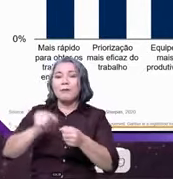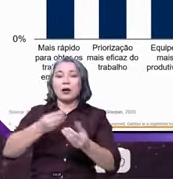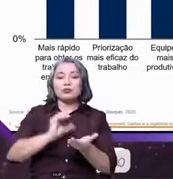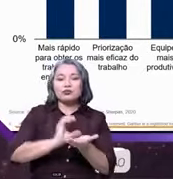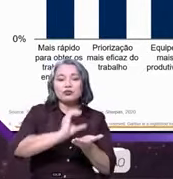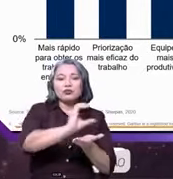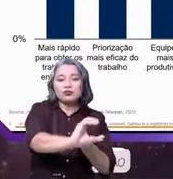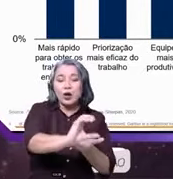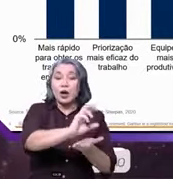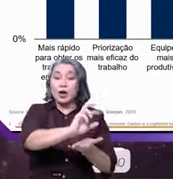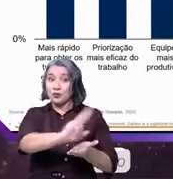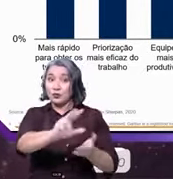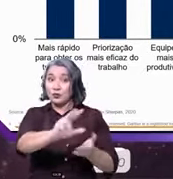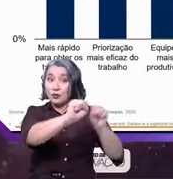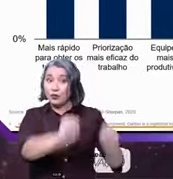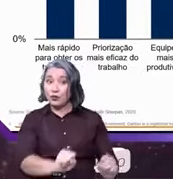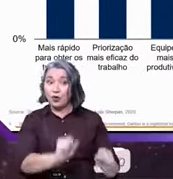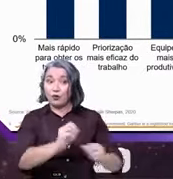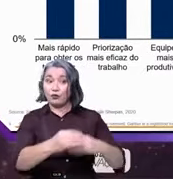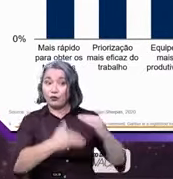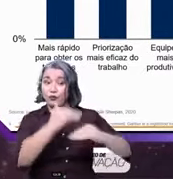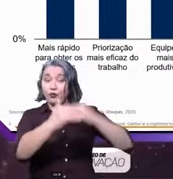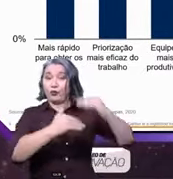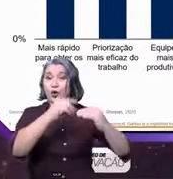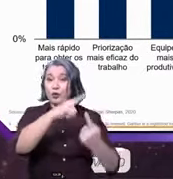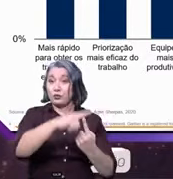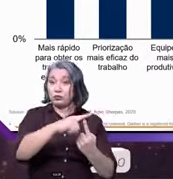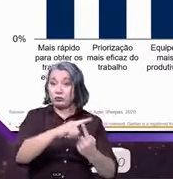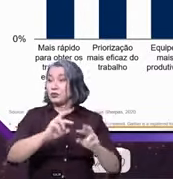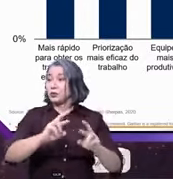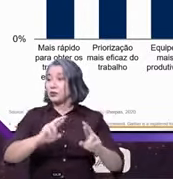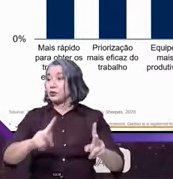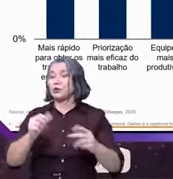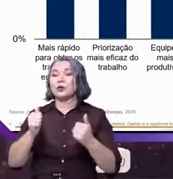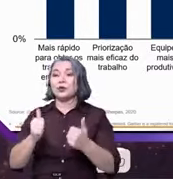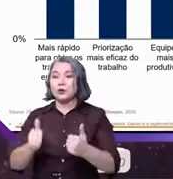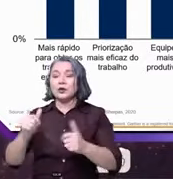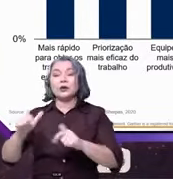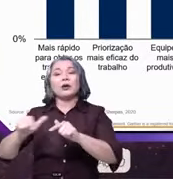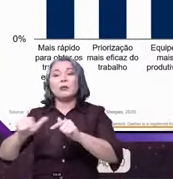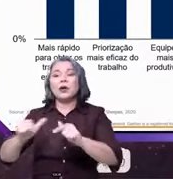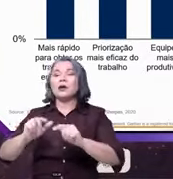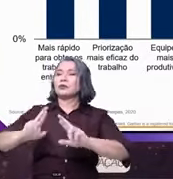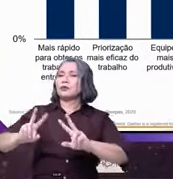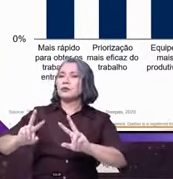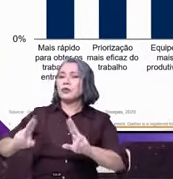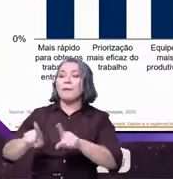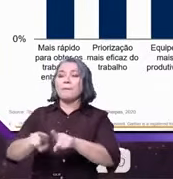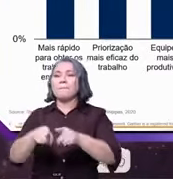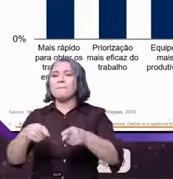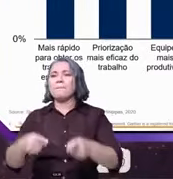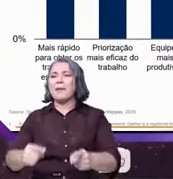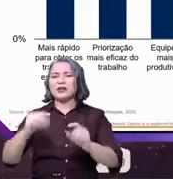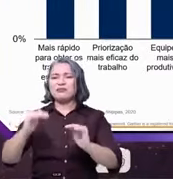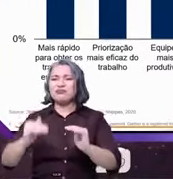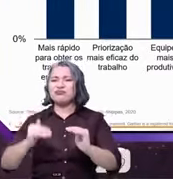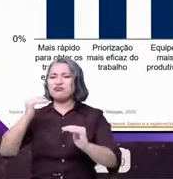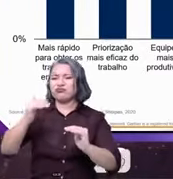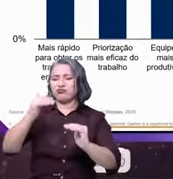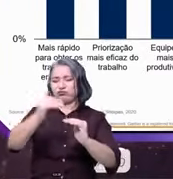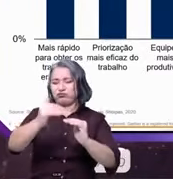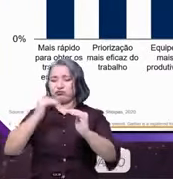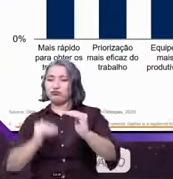software diferentes e evoluções e modelos de trabalho diferentes, mais hierarquizadas, menos